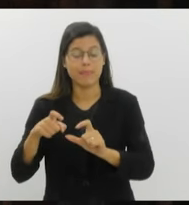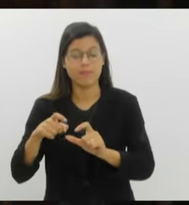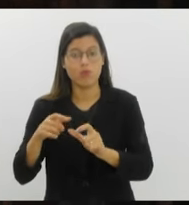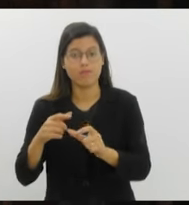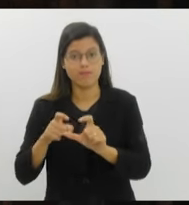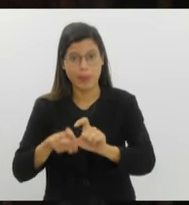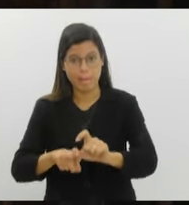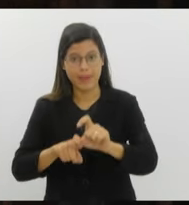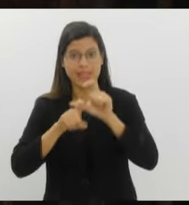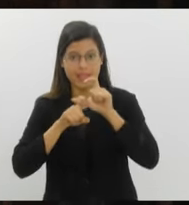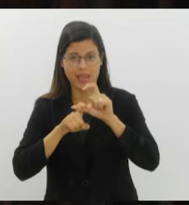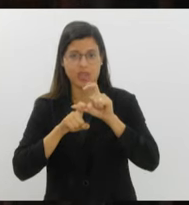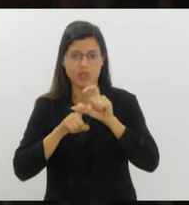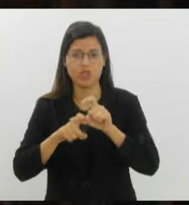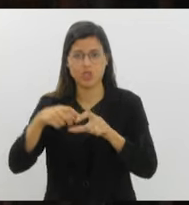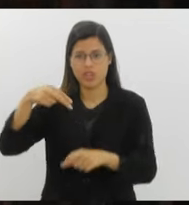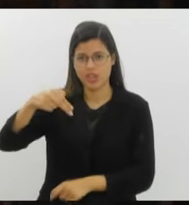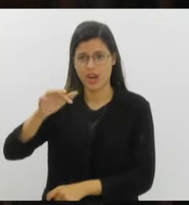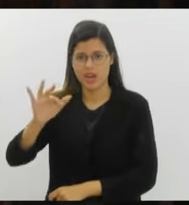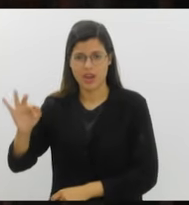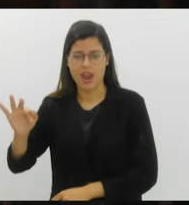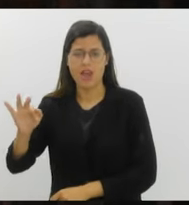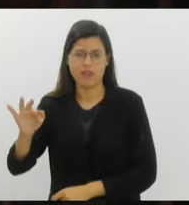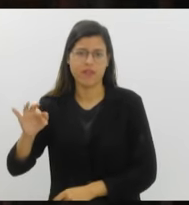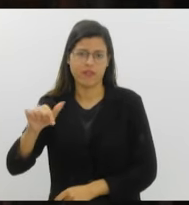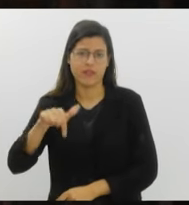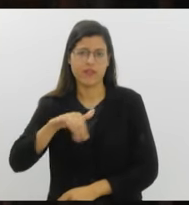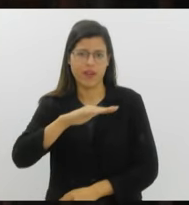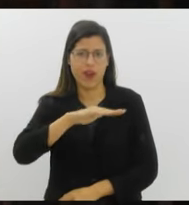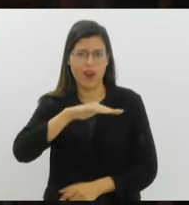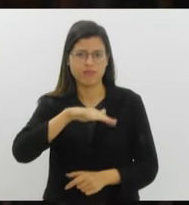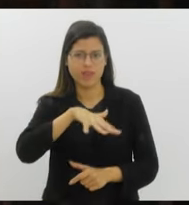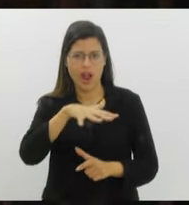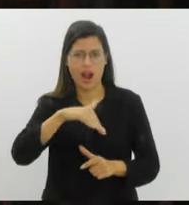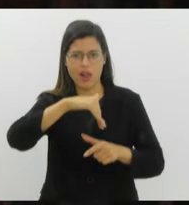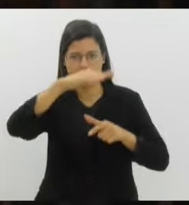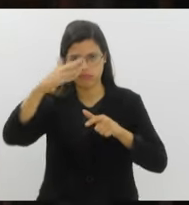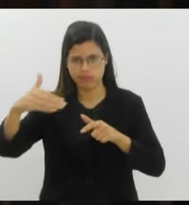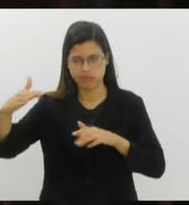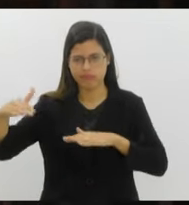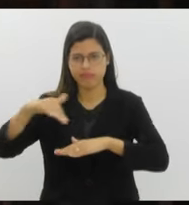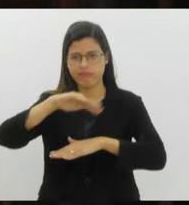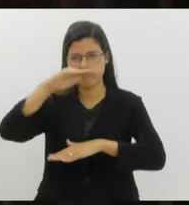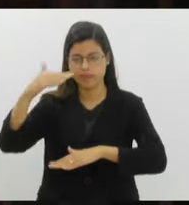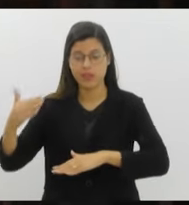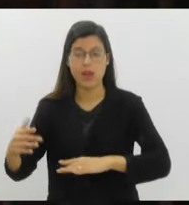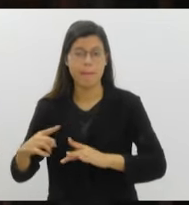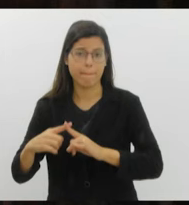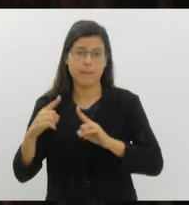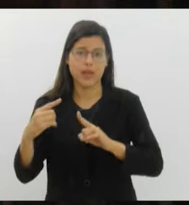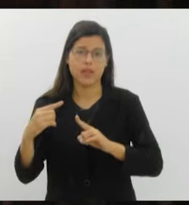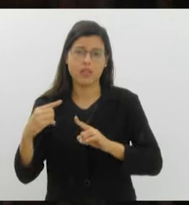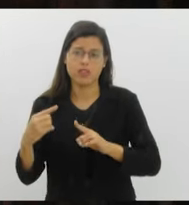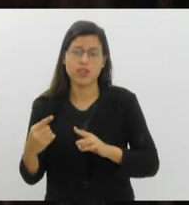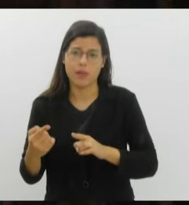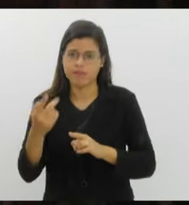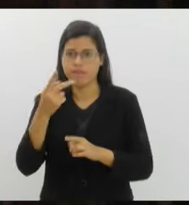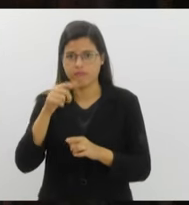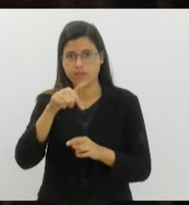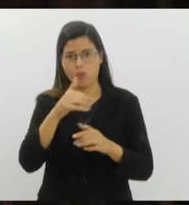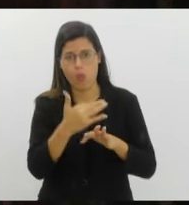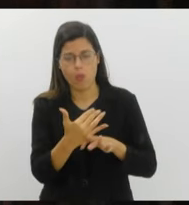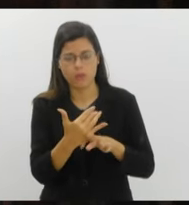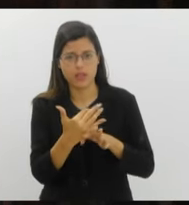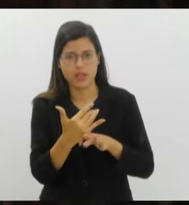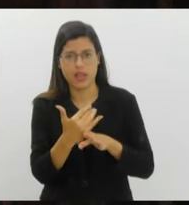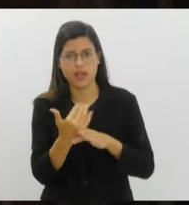de ser região serrana, é a nossa capital, é o município que nos acolhe da saúde ao desenvolvimento econômico e